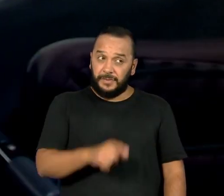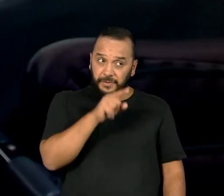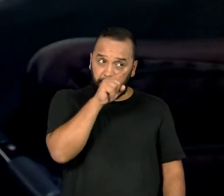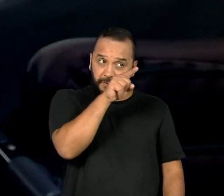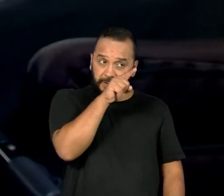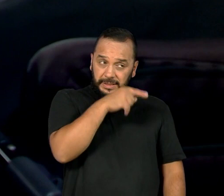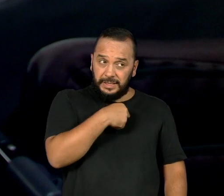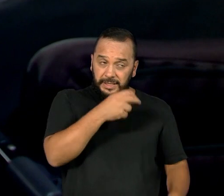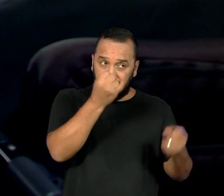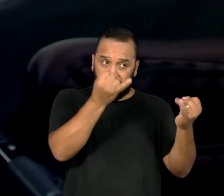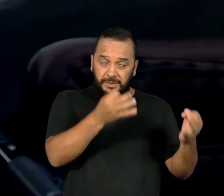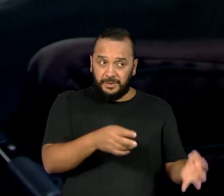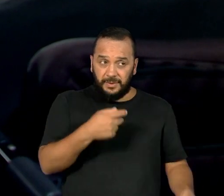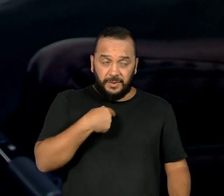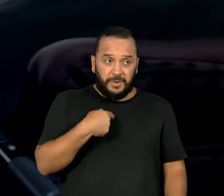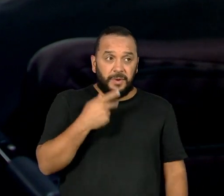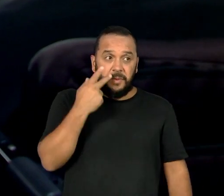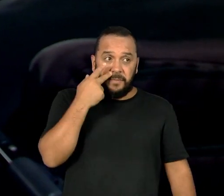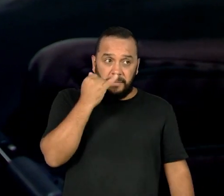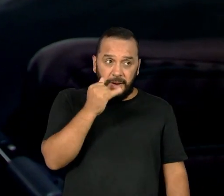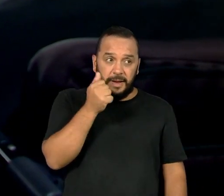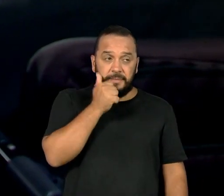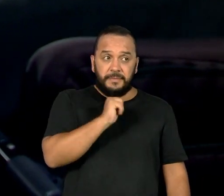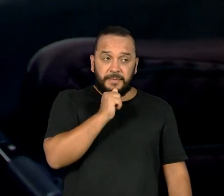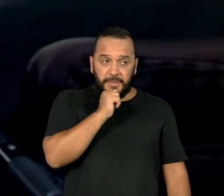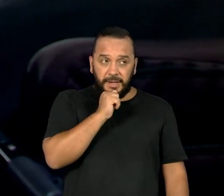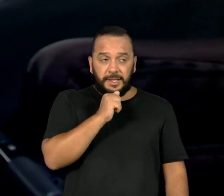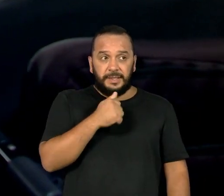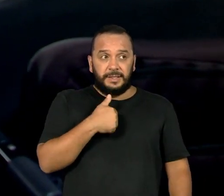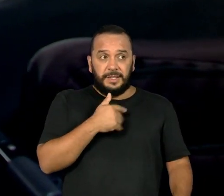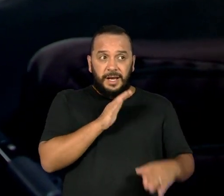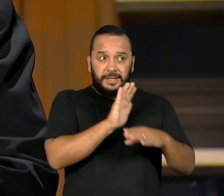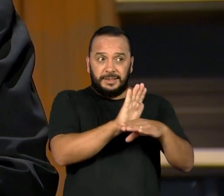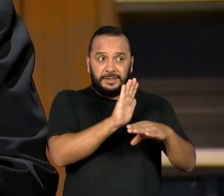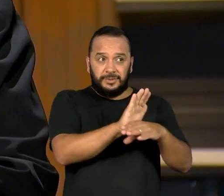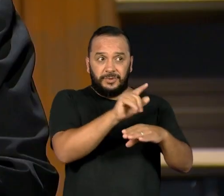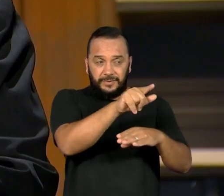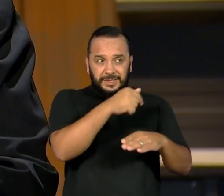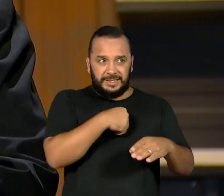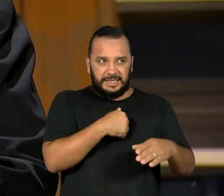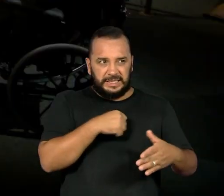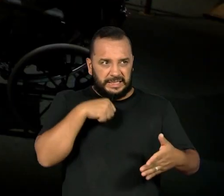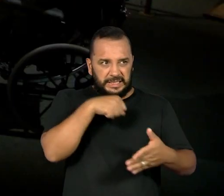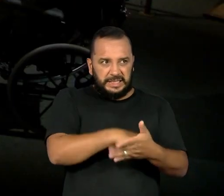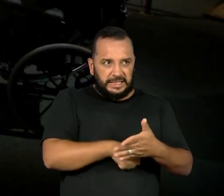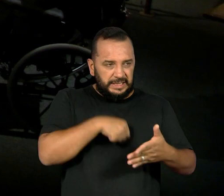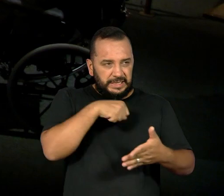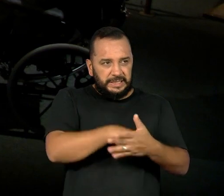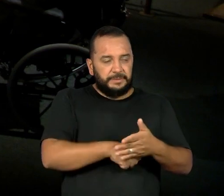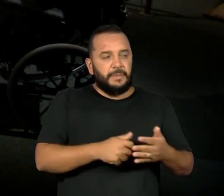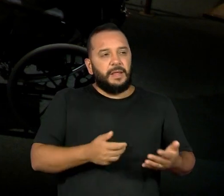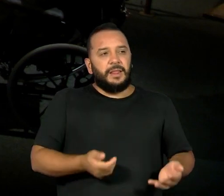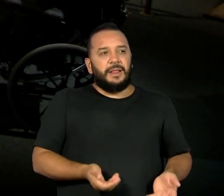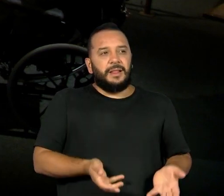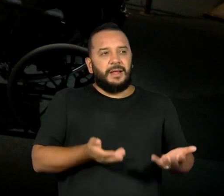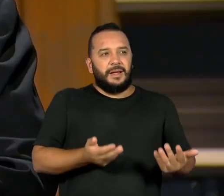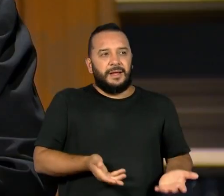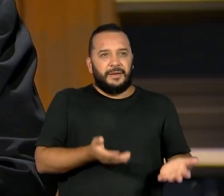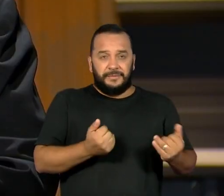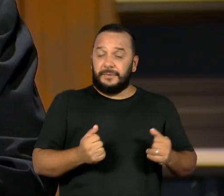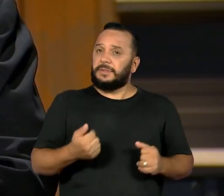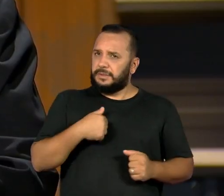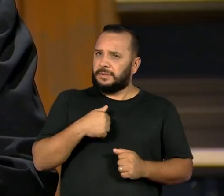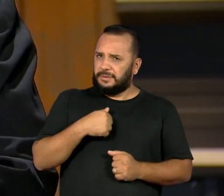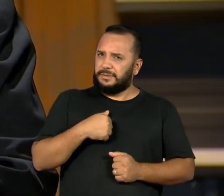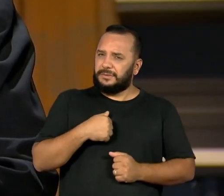seus pais te ensinaram a persistir com leveza. Explique isso. Essas referências que eu adquiri na